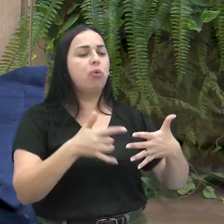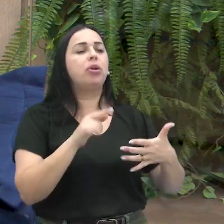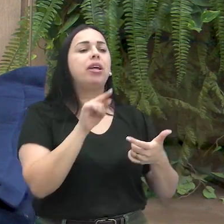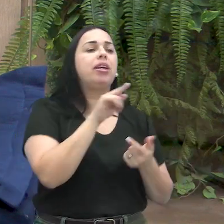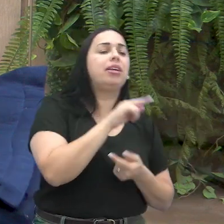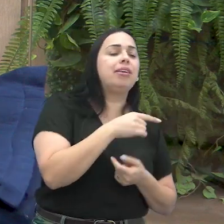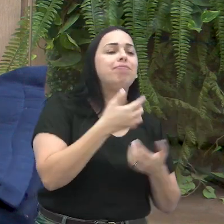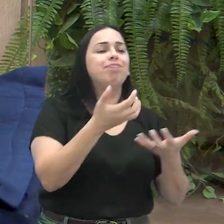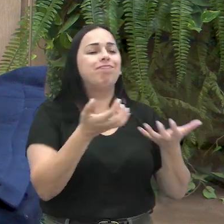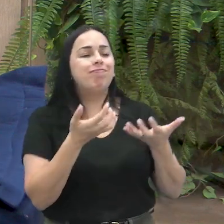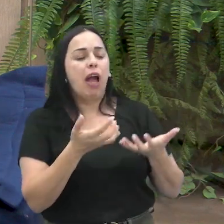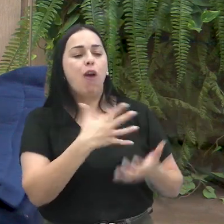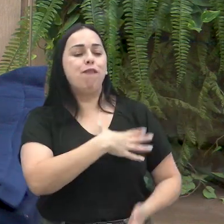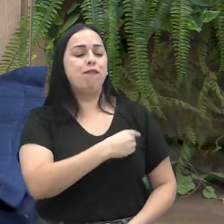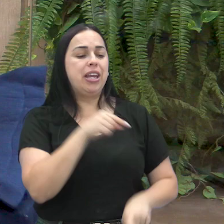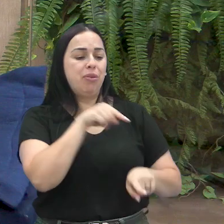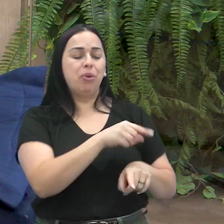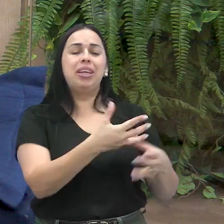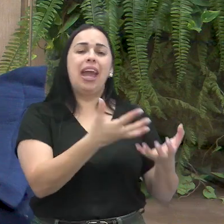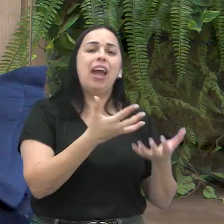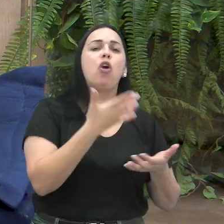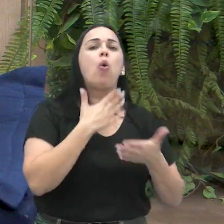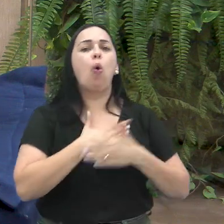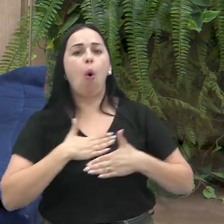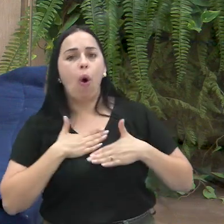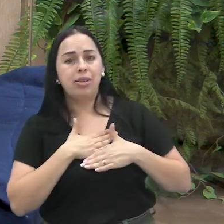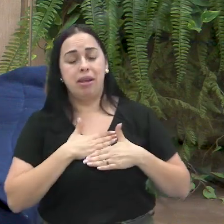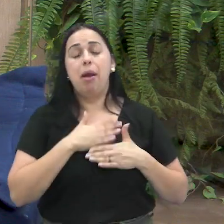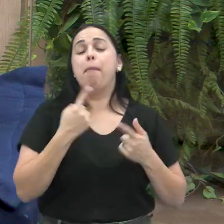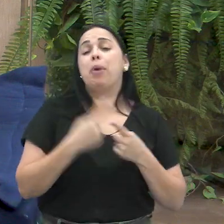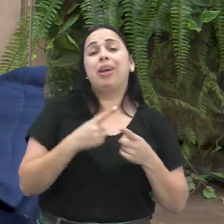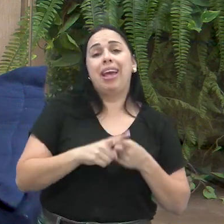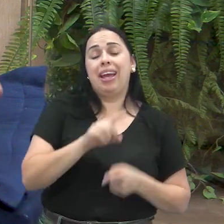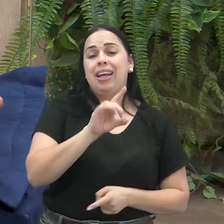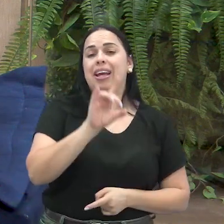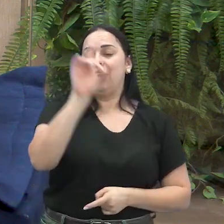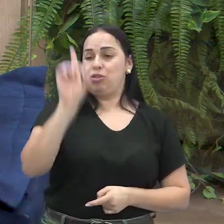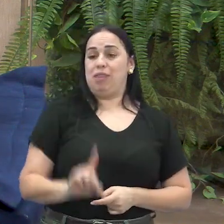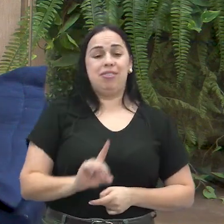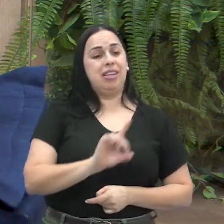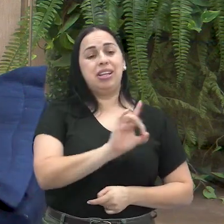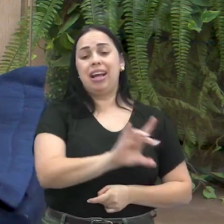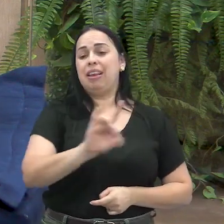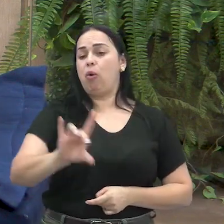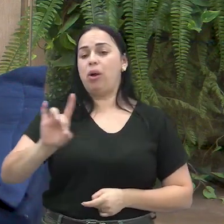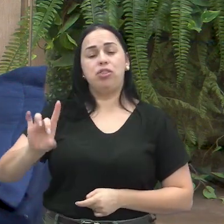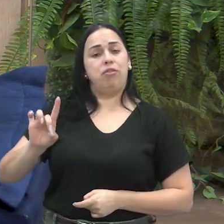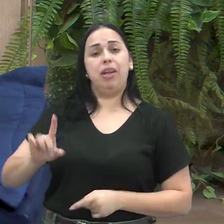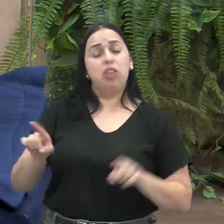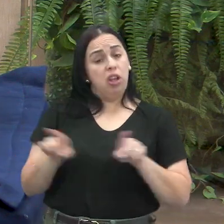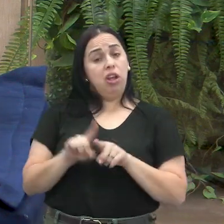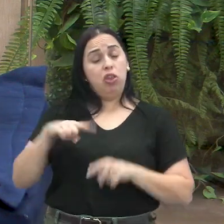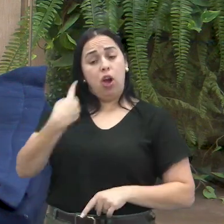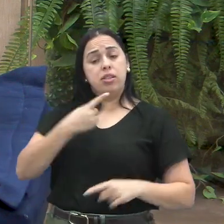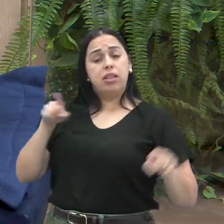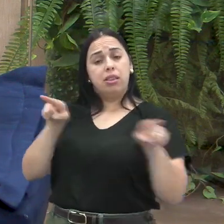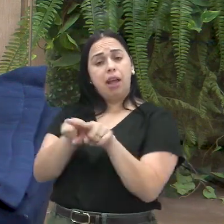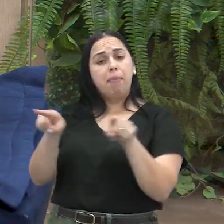que o filho dele prefere, porque a educação, quando se fala de inclusão, cada um é diferente. Nós somos diferentes, né? Todo mundo.